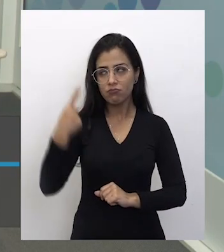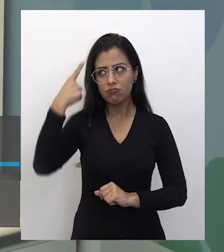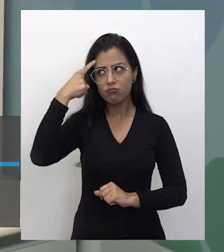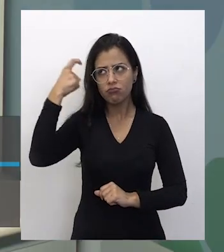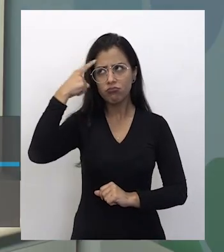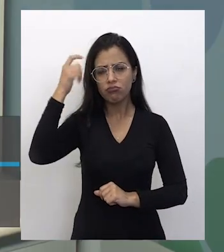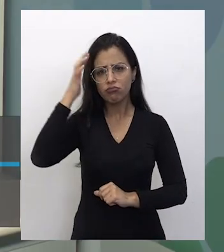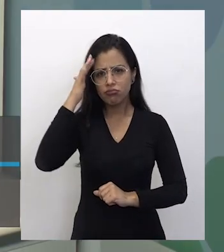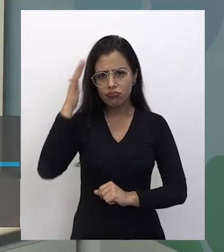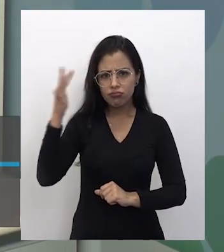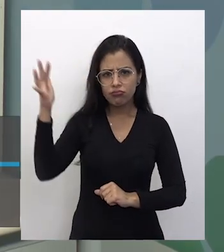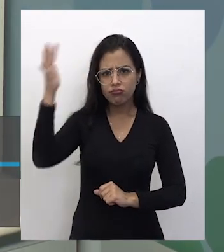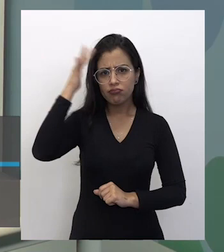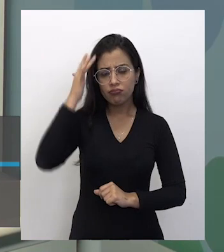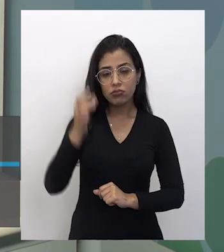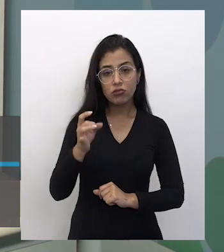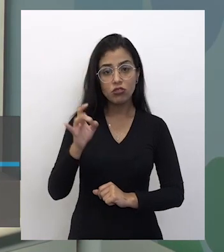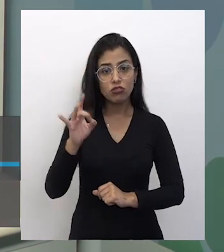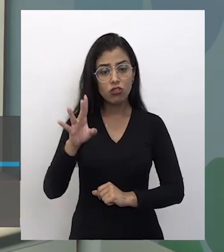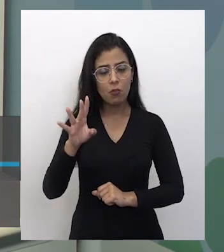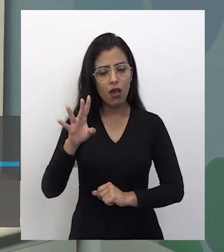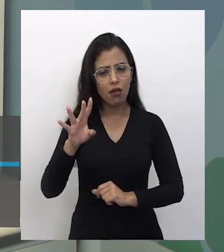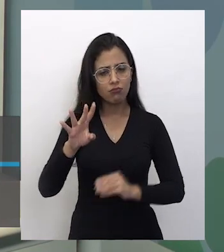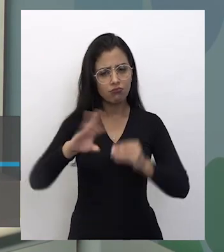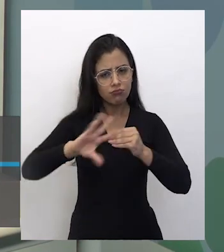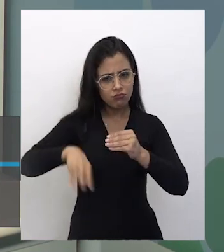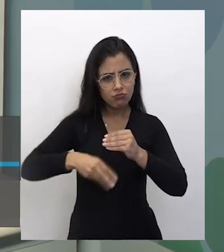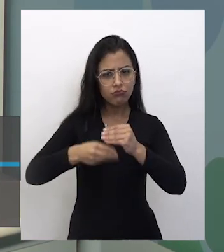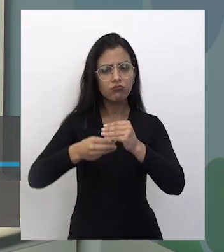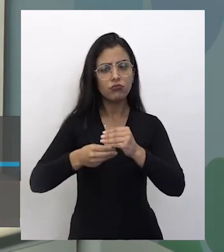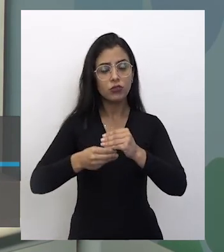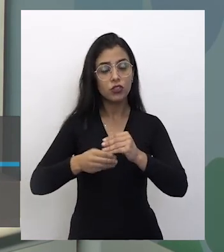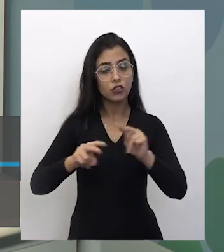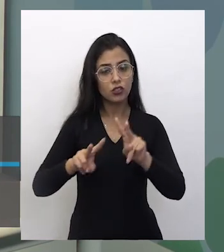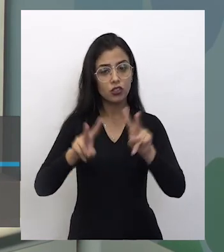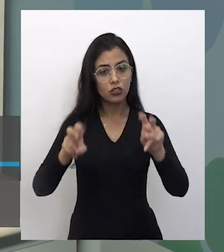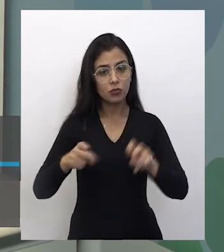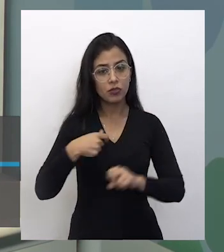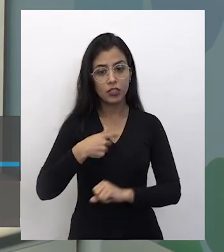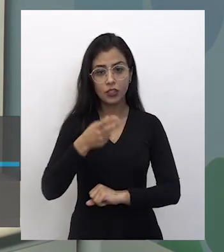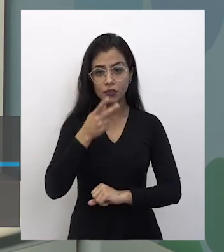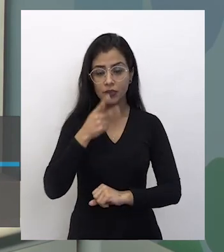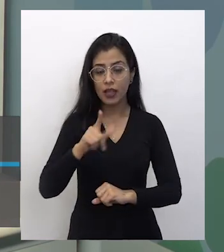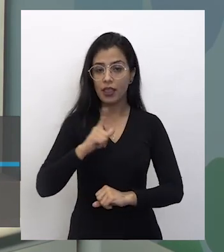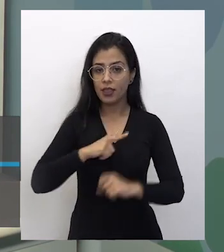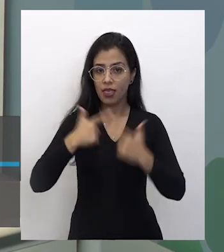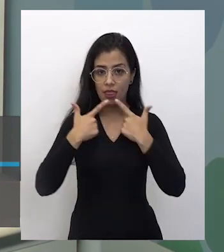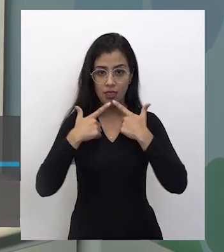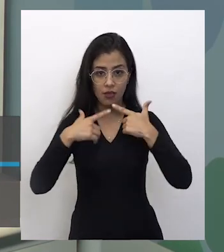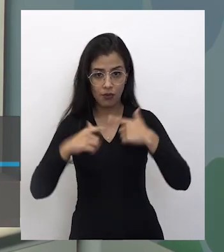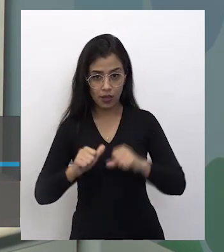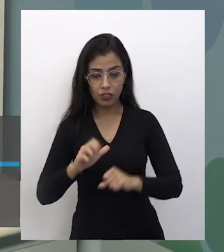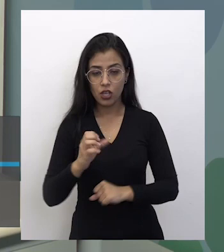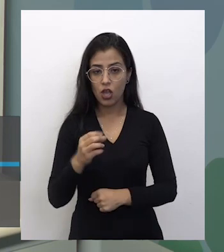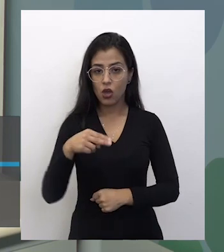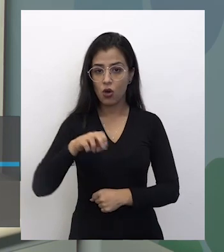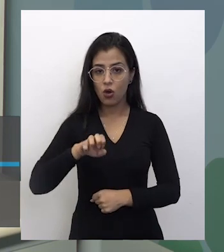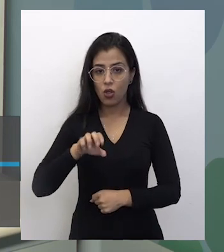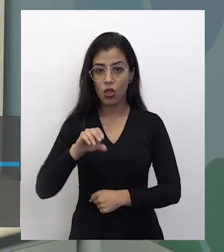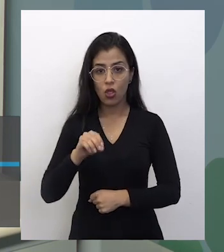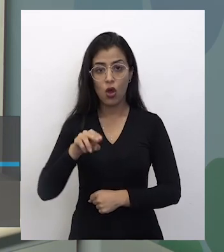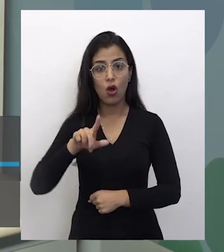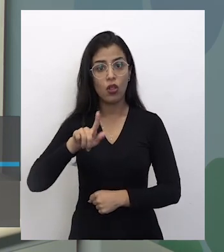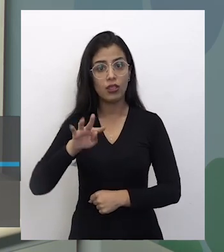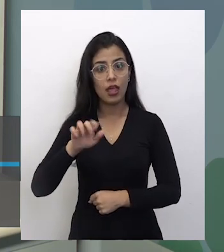está aqui. Então, só para reiterar aqui, da parte que eu falei assim, nós temos a linguagem conotativa e denotativa, né? Nós temos o